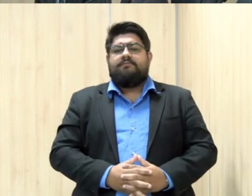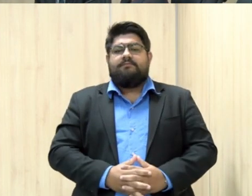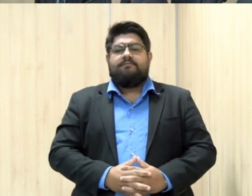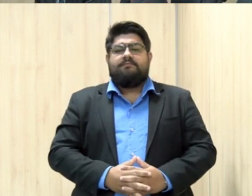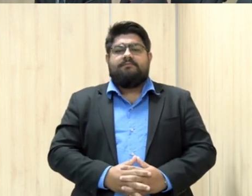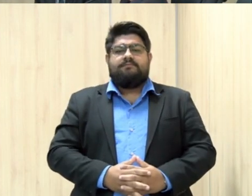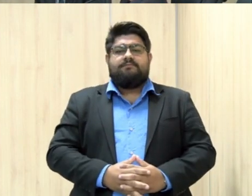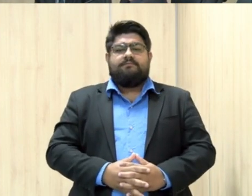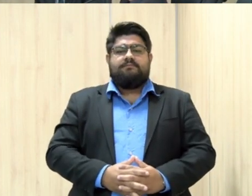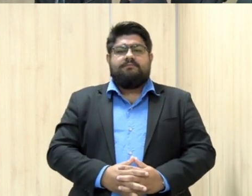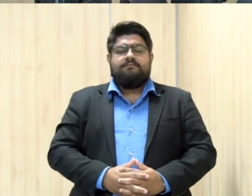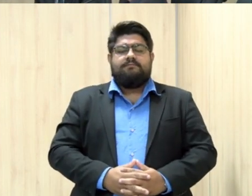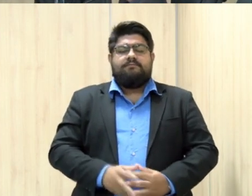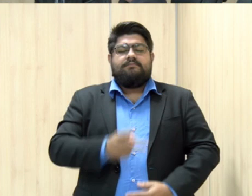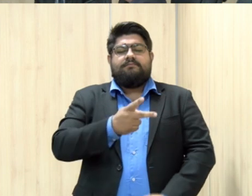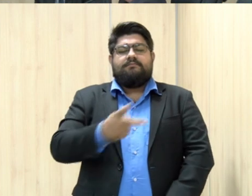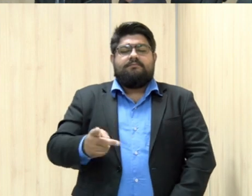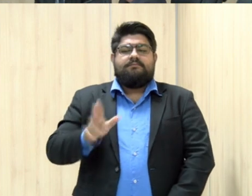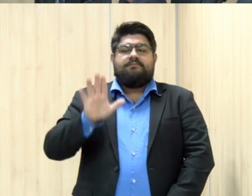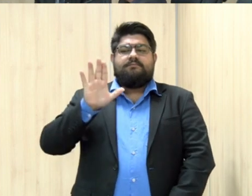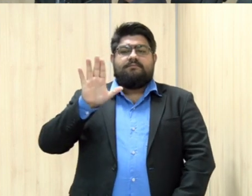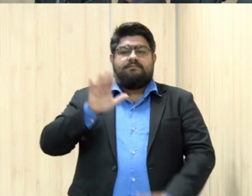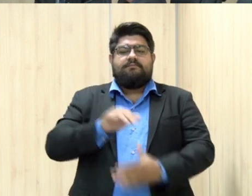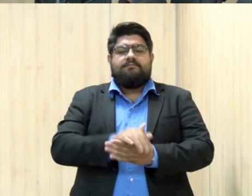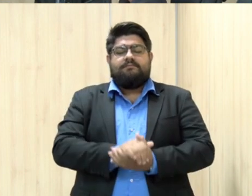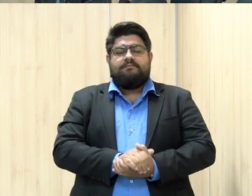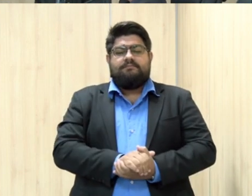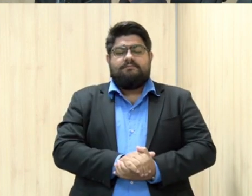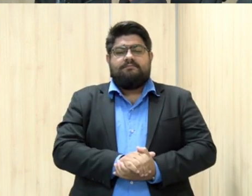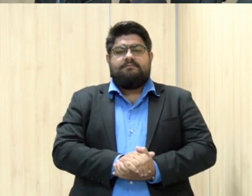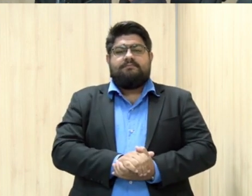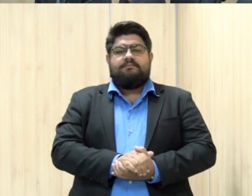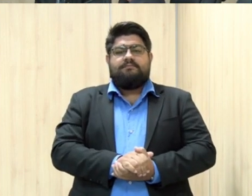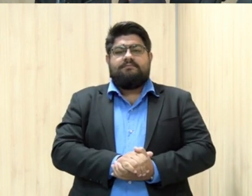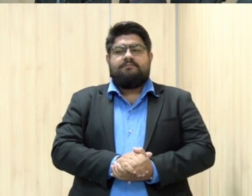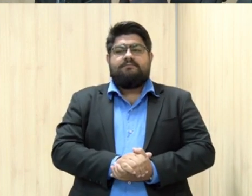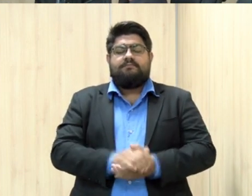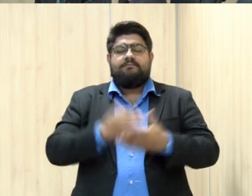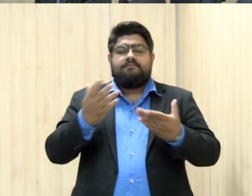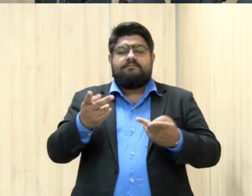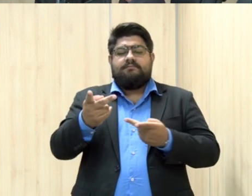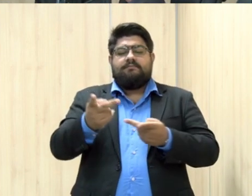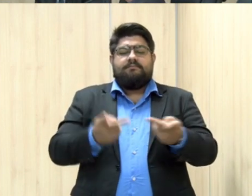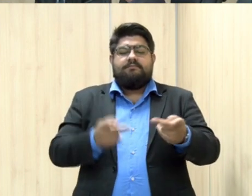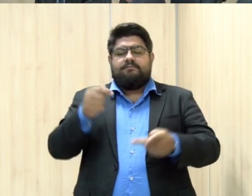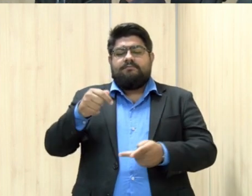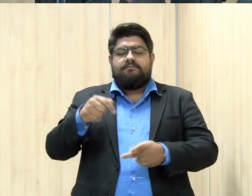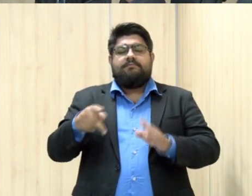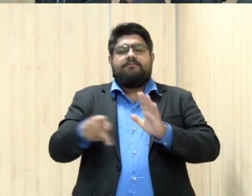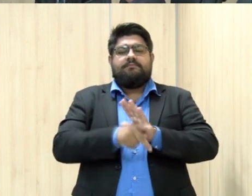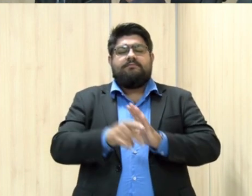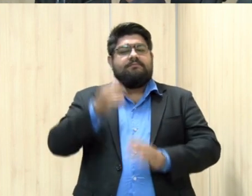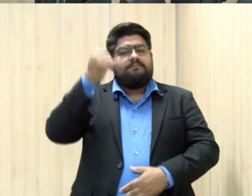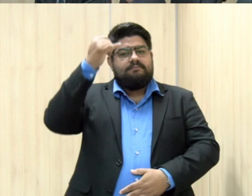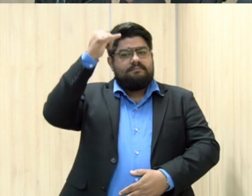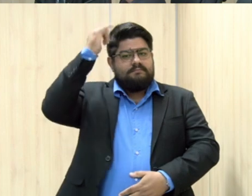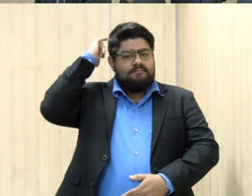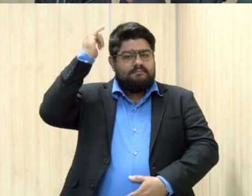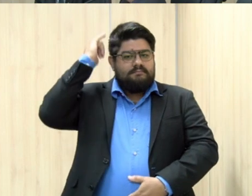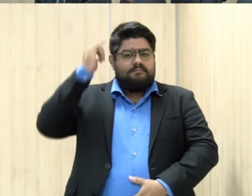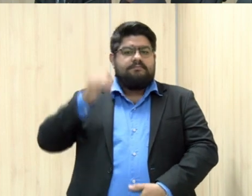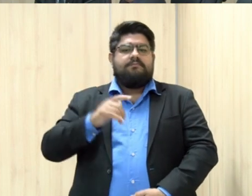senhor presidente considerando que o projeto Deputado João Oliveira terá